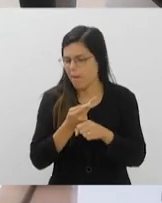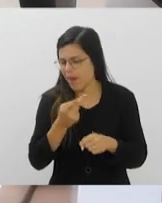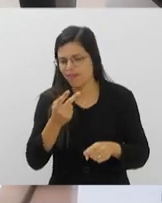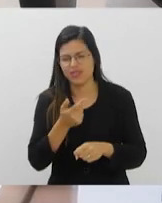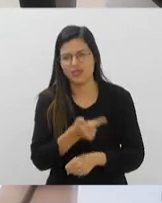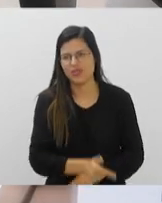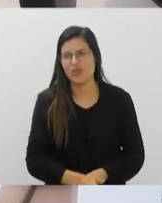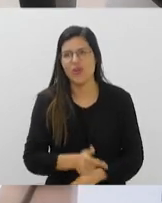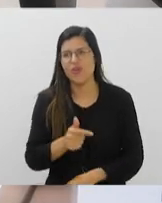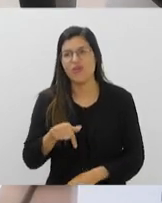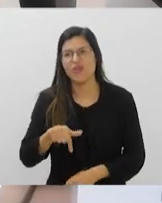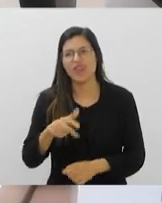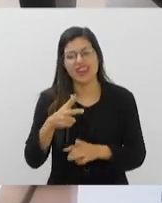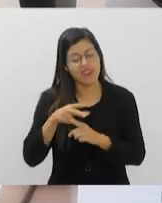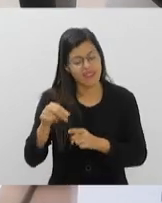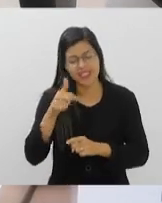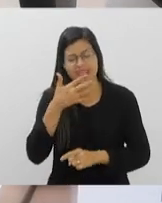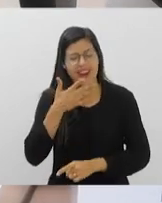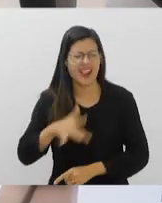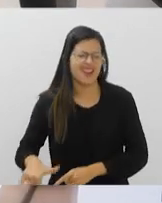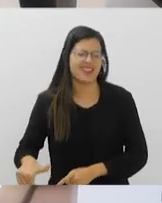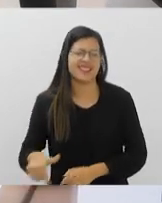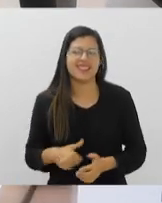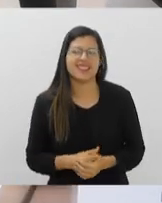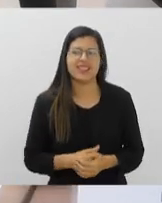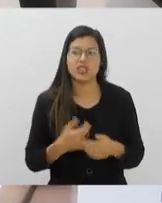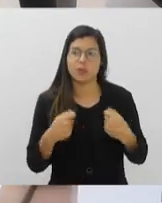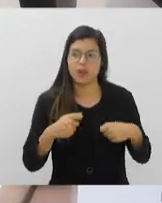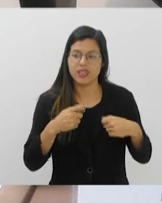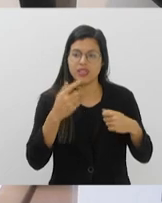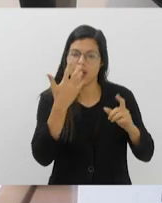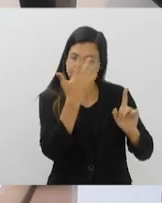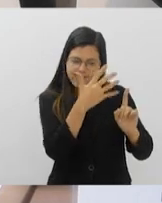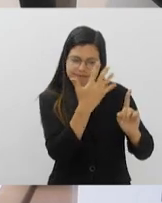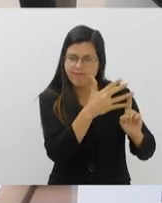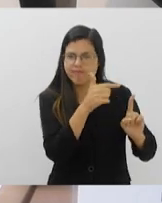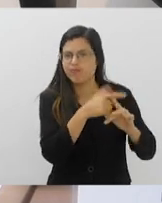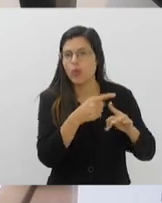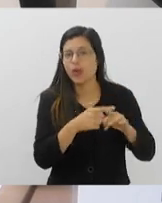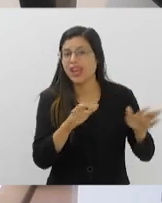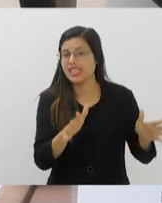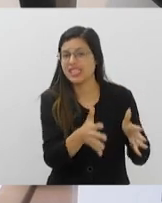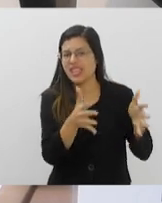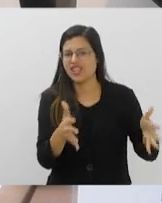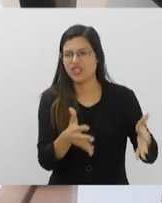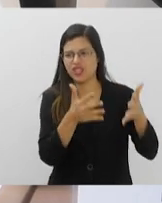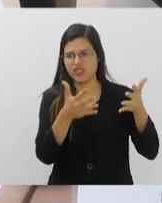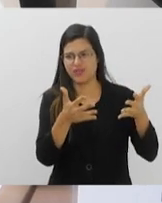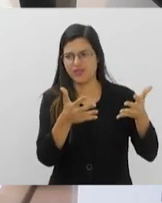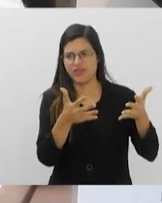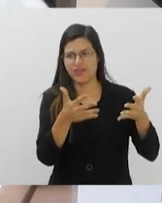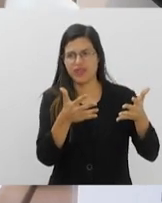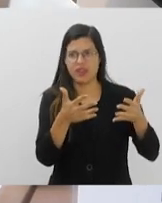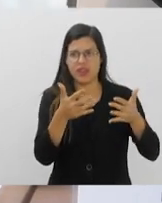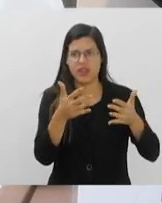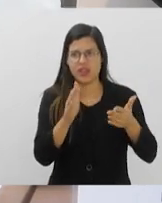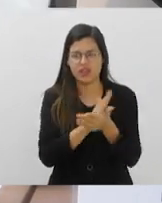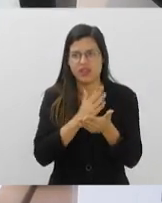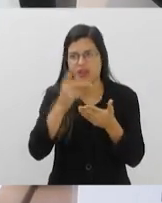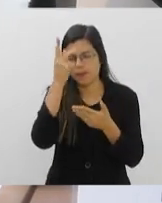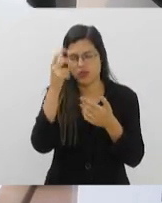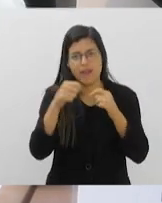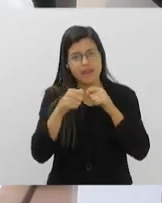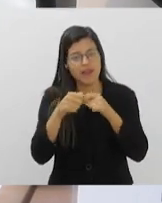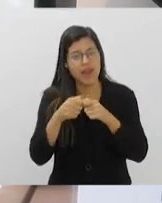crianças quem ganha são as crianças Então a gente tem que elogiar porque o elogio estimula né a pessoa Às vezes faz faz ninguém tá